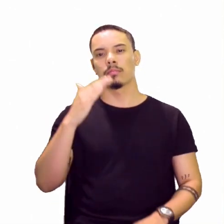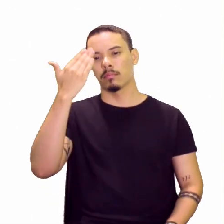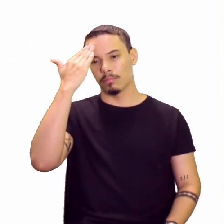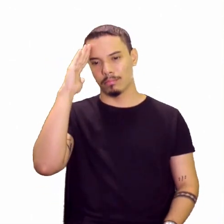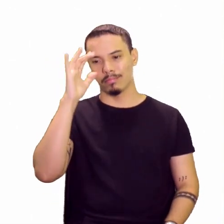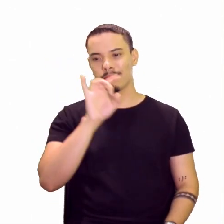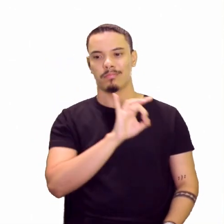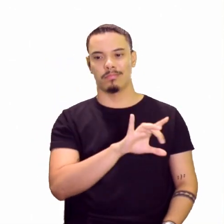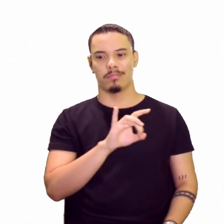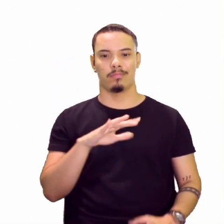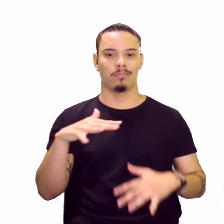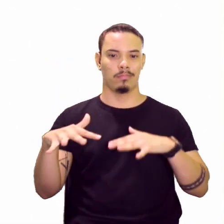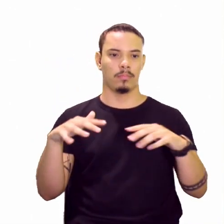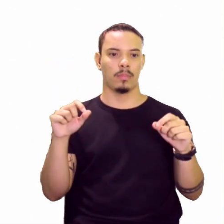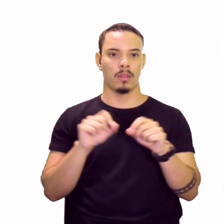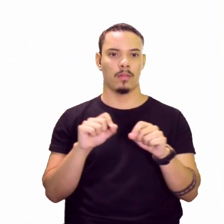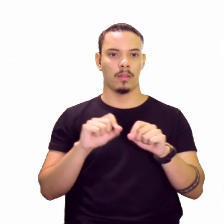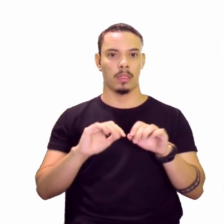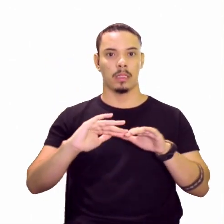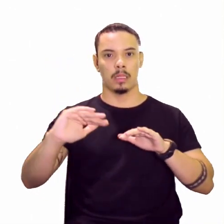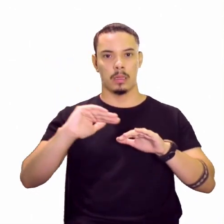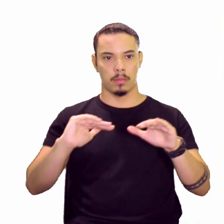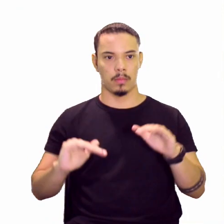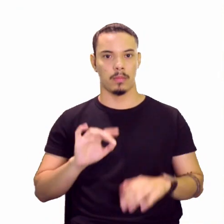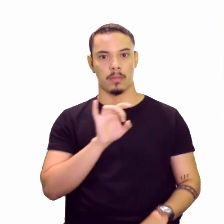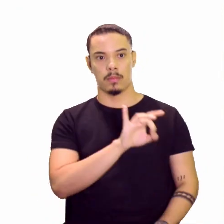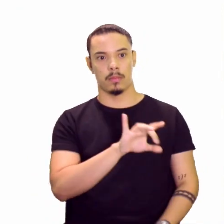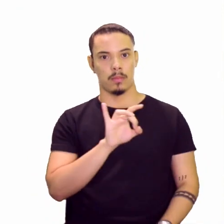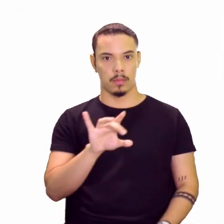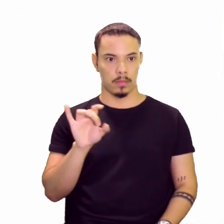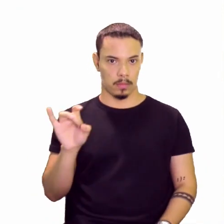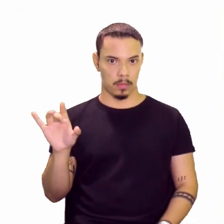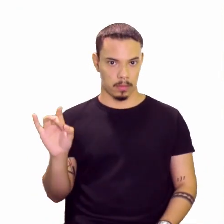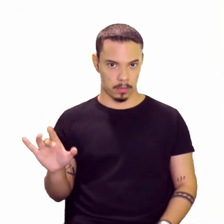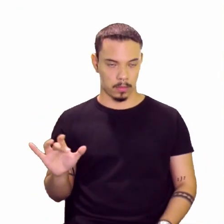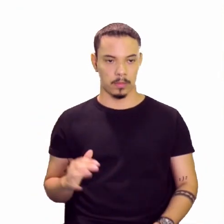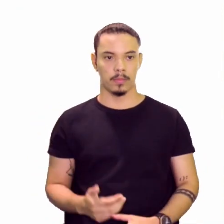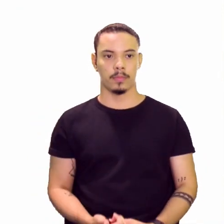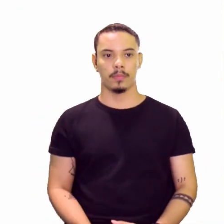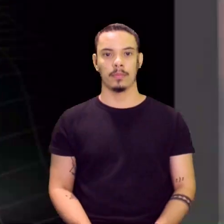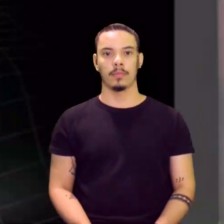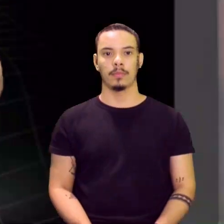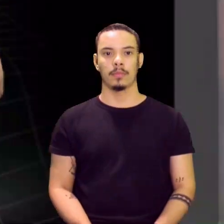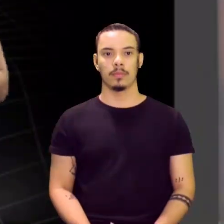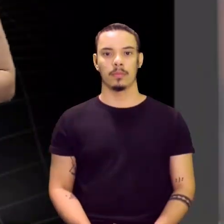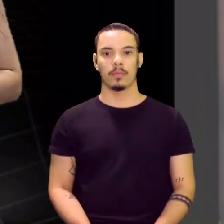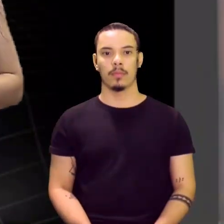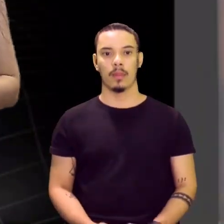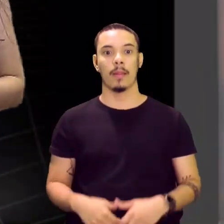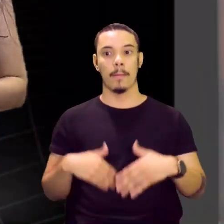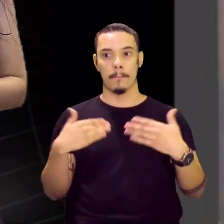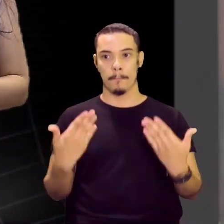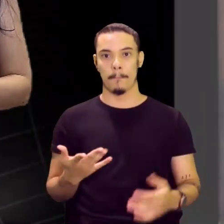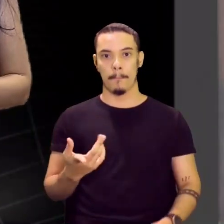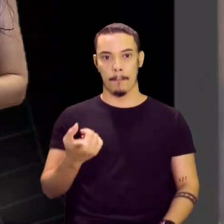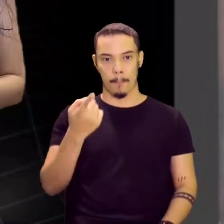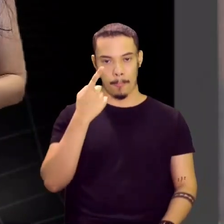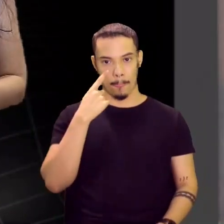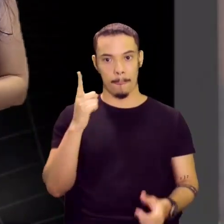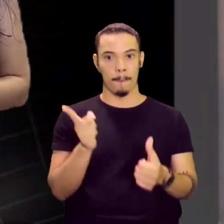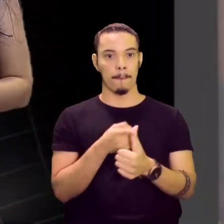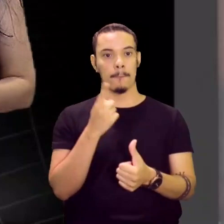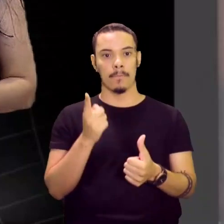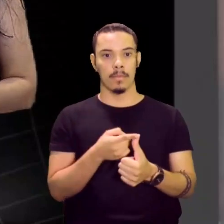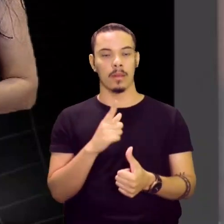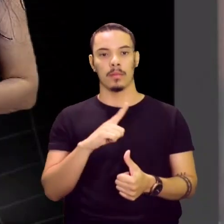movimento. Exatamente. Fazer separado, claro, cada um, como diz, cada um no seu quadrado, né? Exatamente, cada um no seu quadrado. Então, pessoal, olha bem. Primeiro